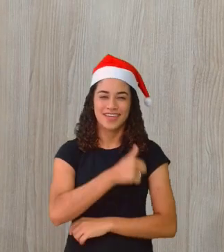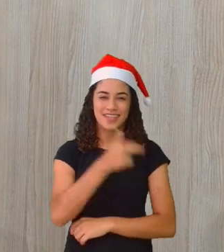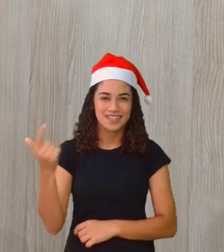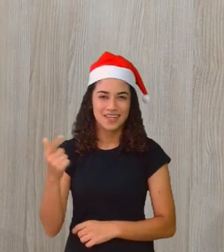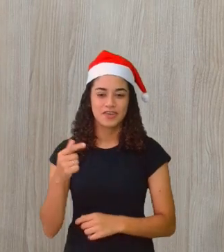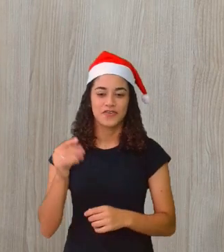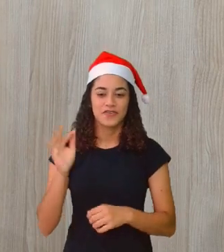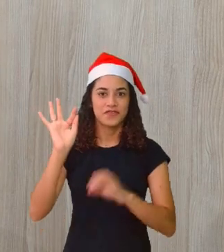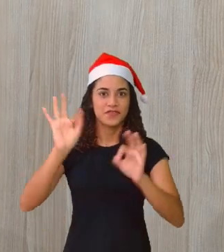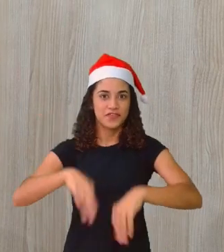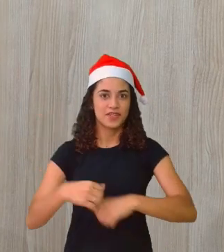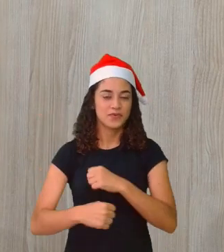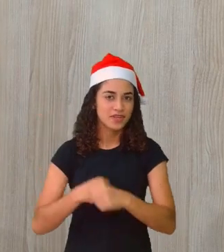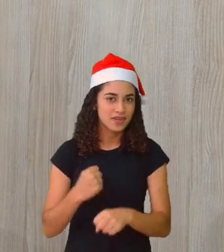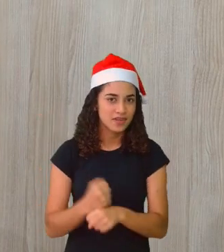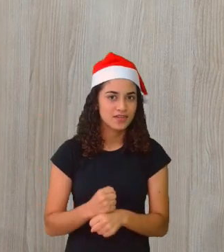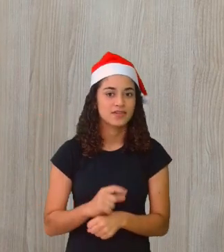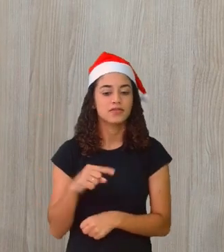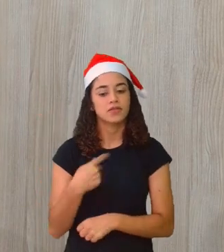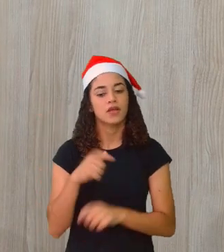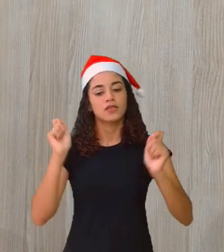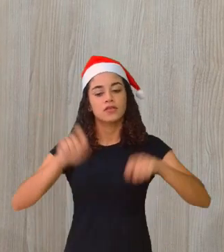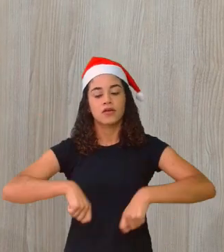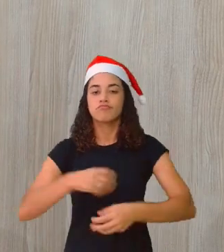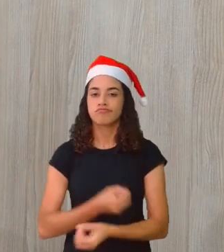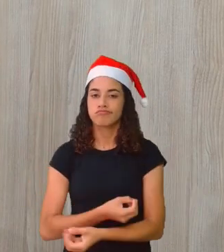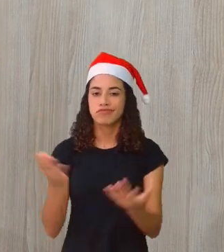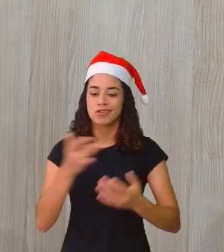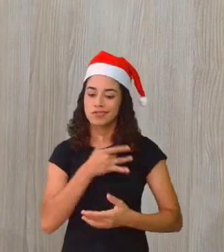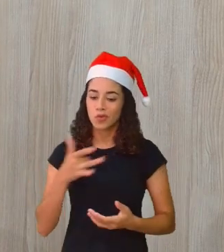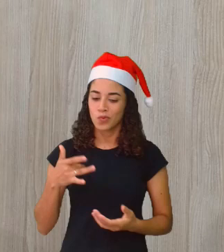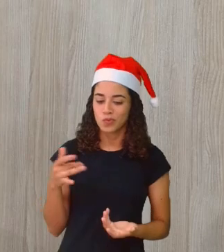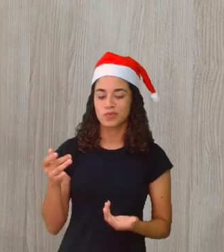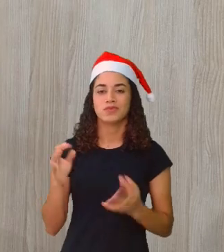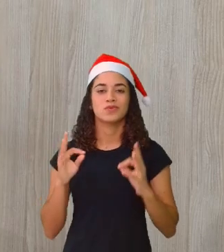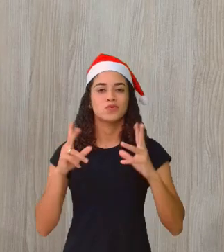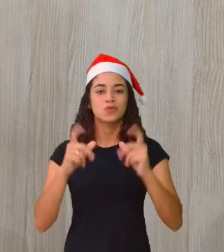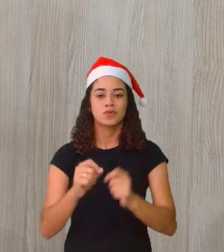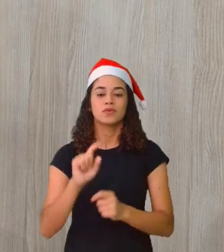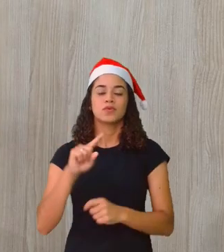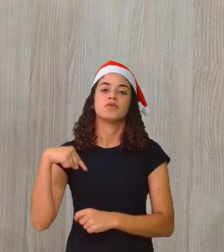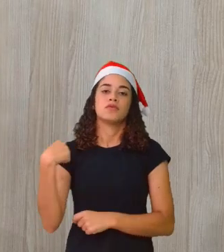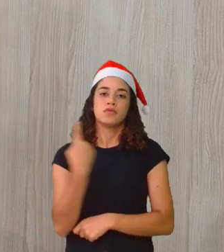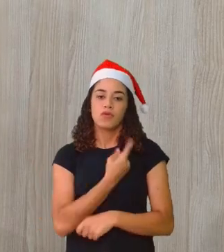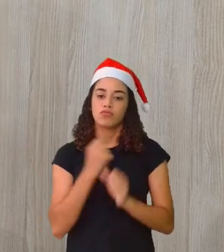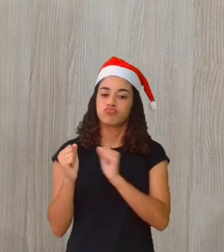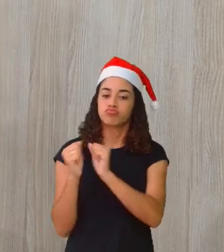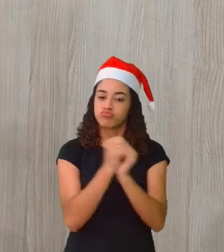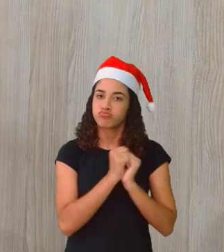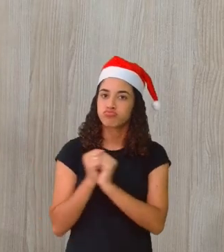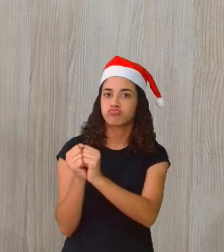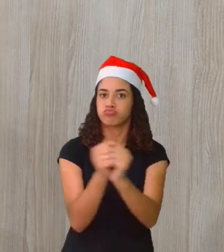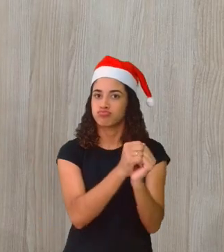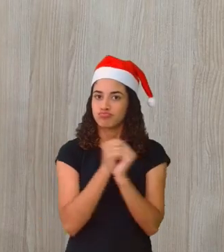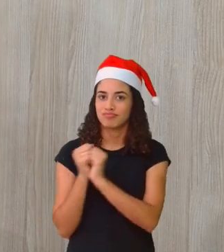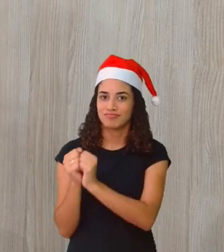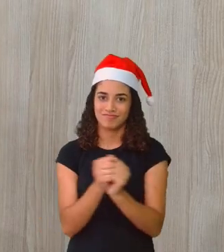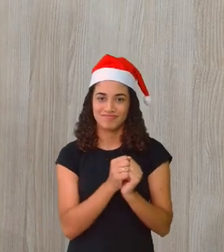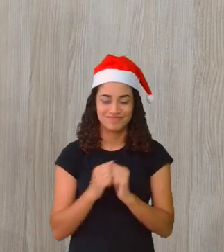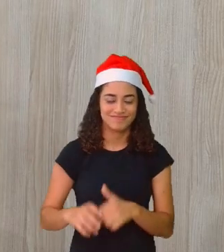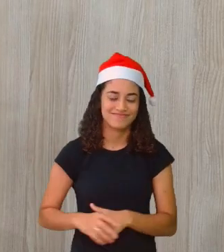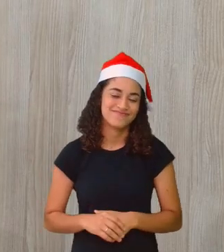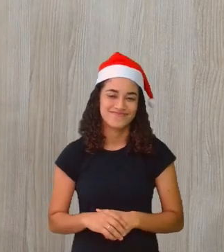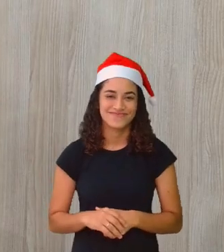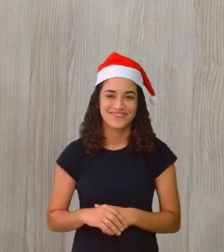Natal, de final de ano, que a gente possa transmitir amor, saúde a todo mundo que nos rodeia, né? Que nos rodeiam, melhor